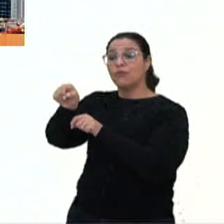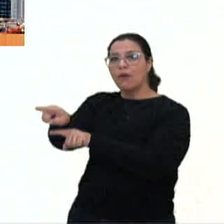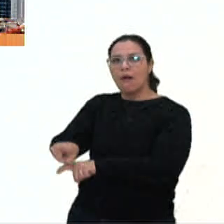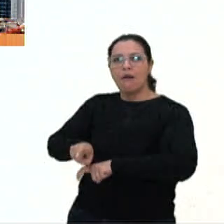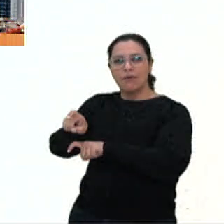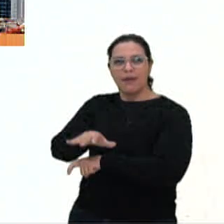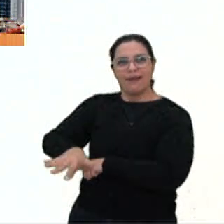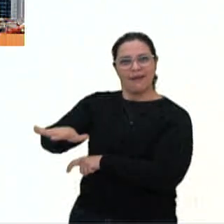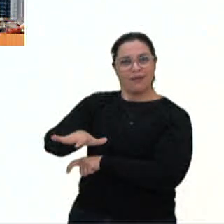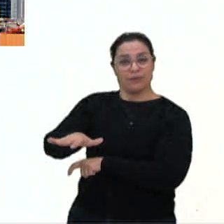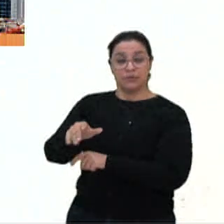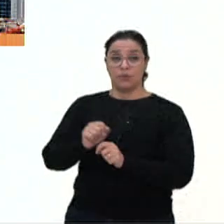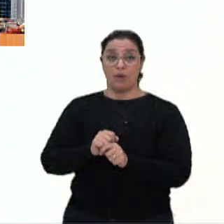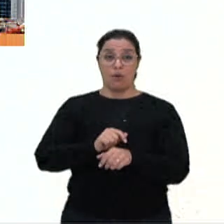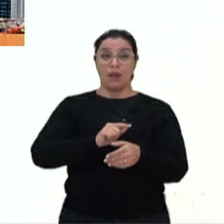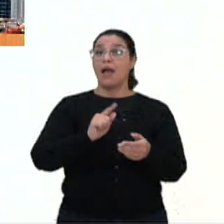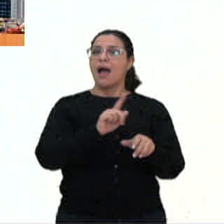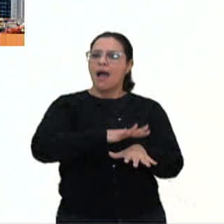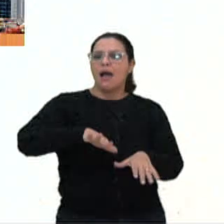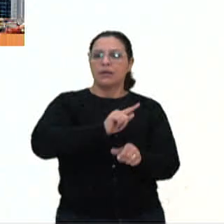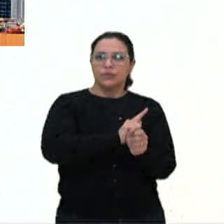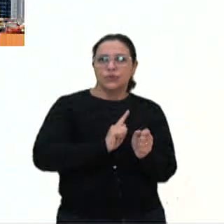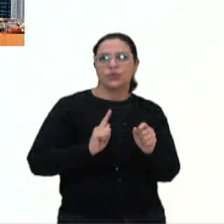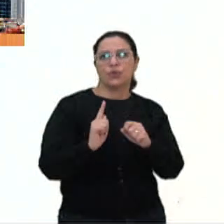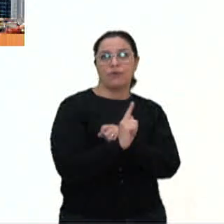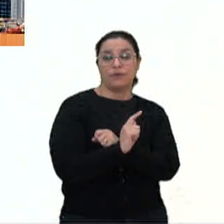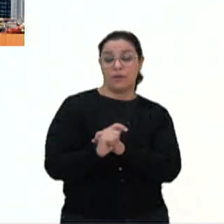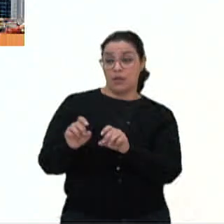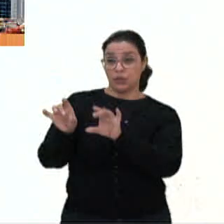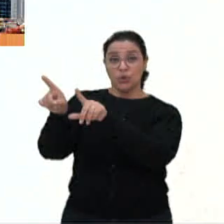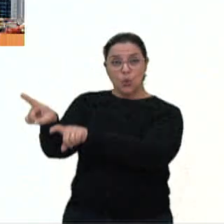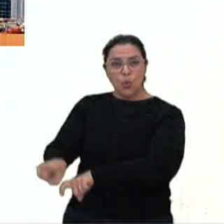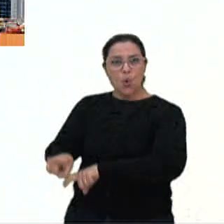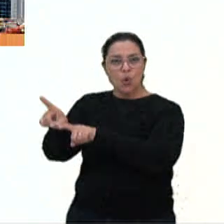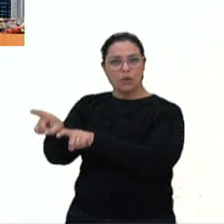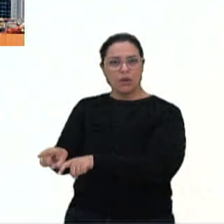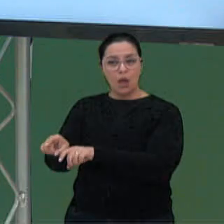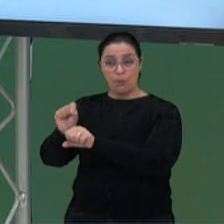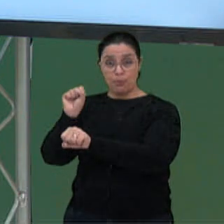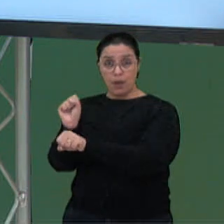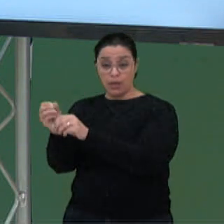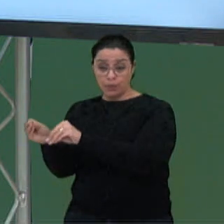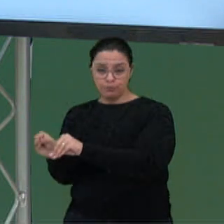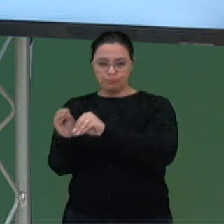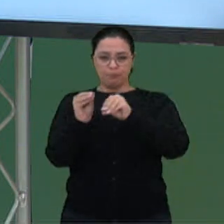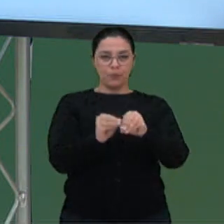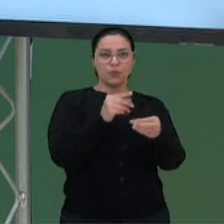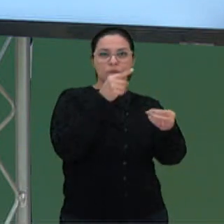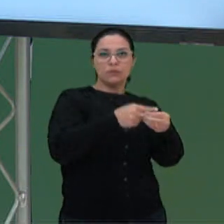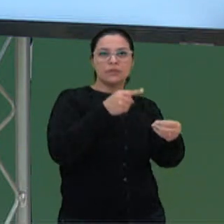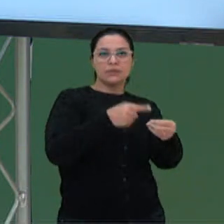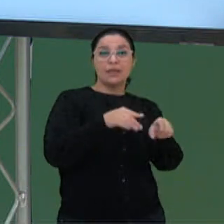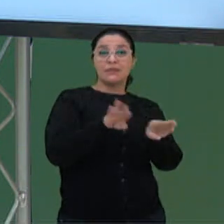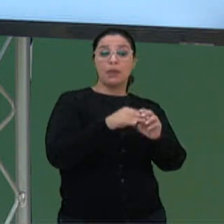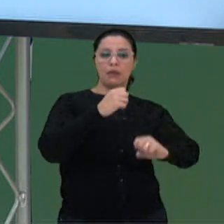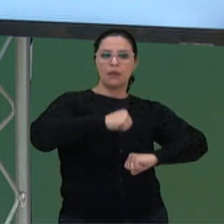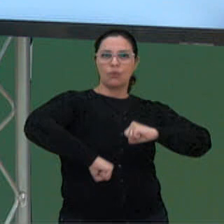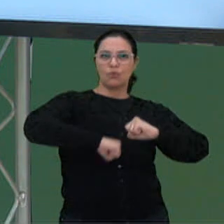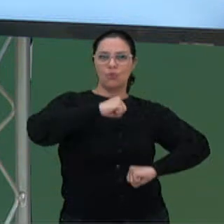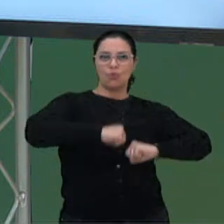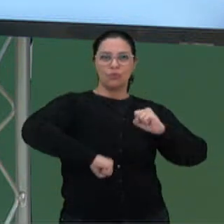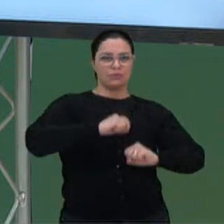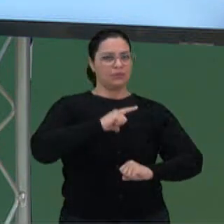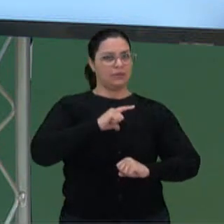seja, os espaços geográficos deixam de ser rurais e passam a ser urbanos e